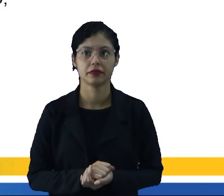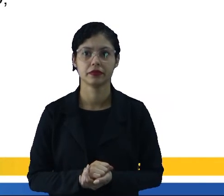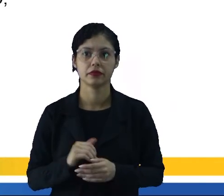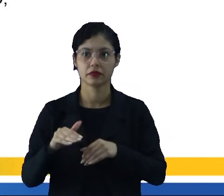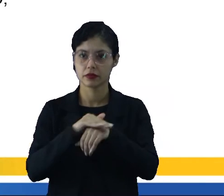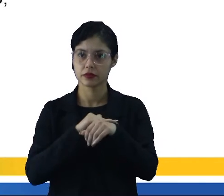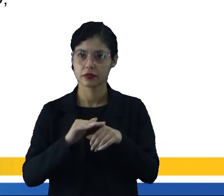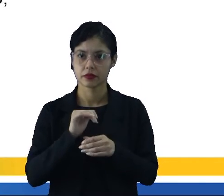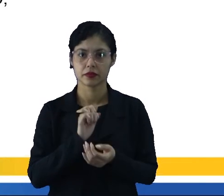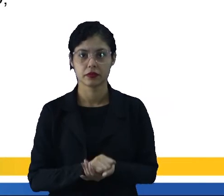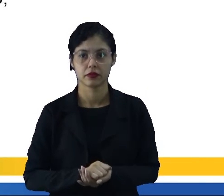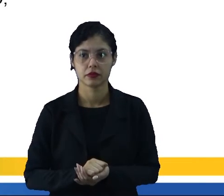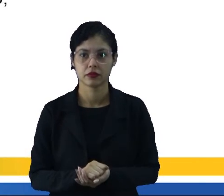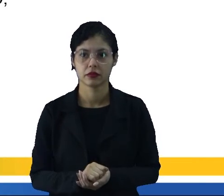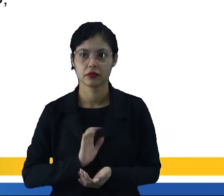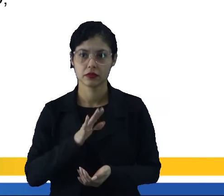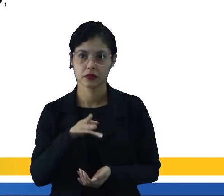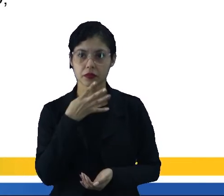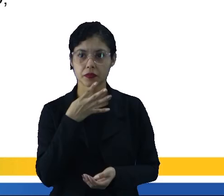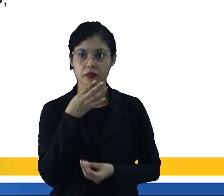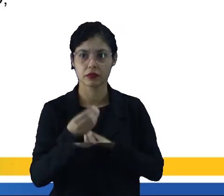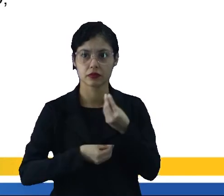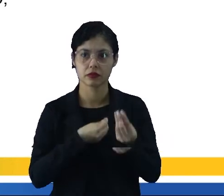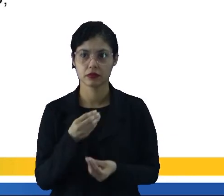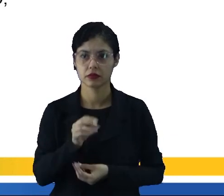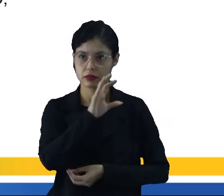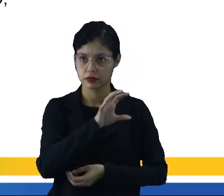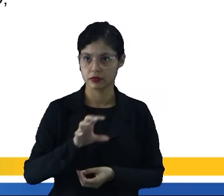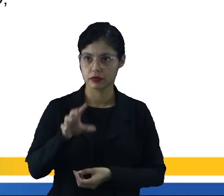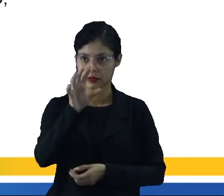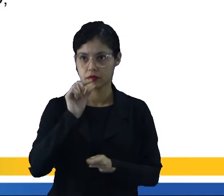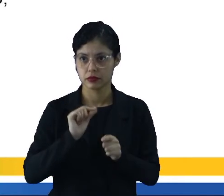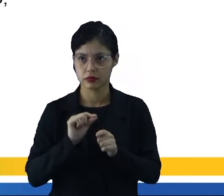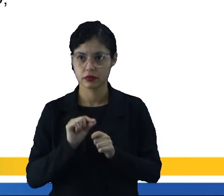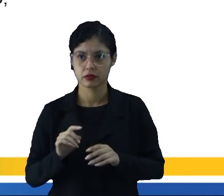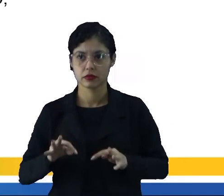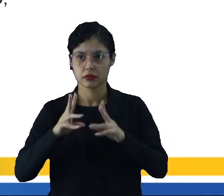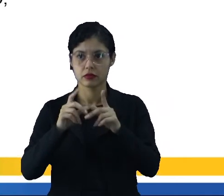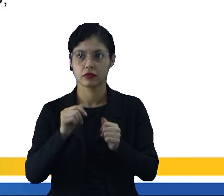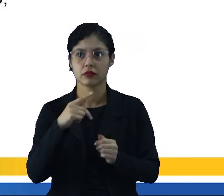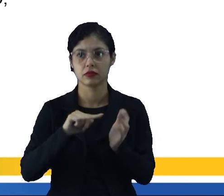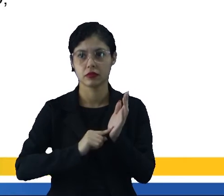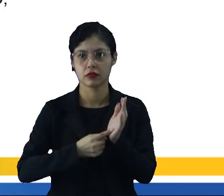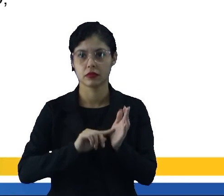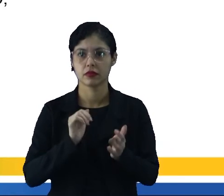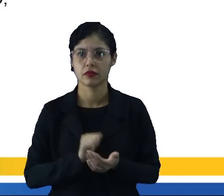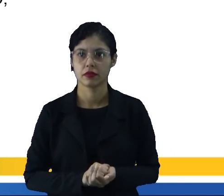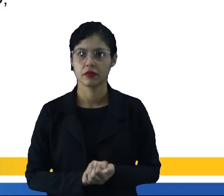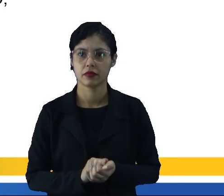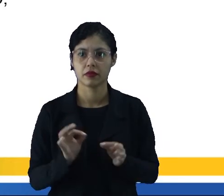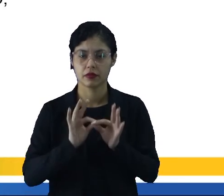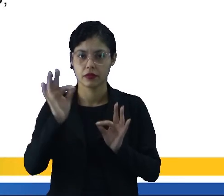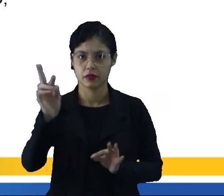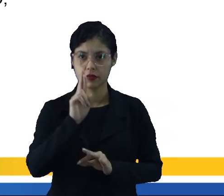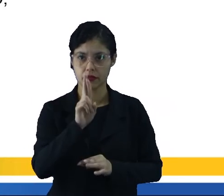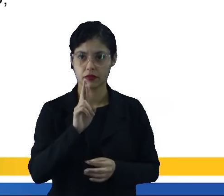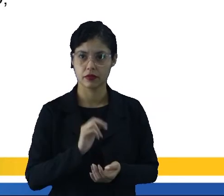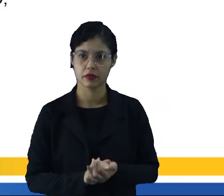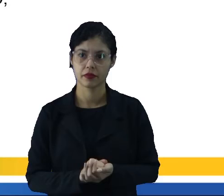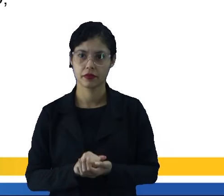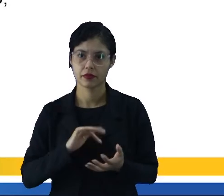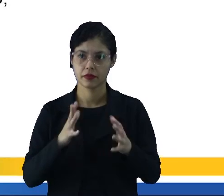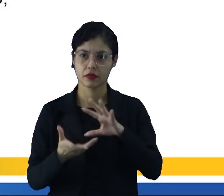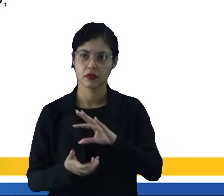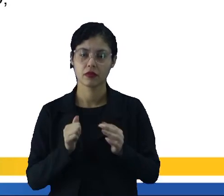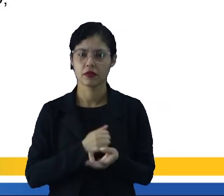superfície da esfera conhecemos como superfície da esfera a região formada por todos os pontos que estão à distância R da